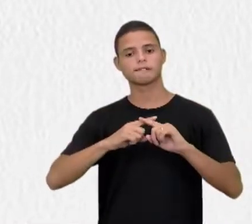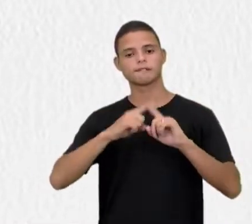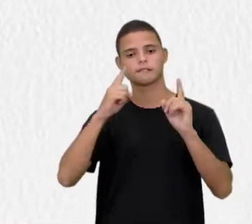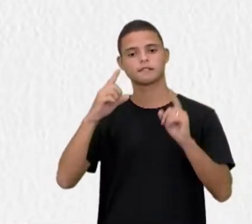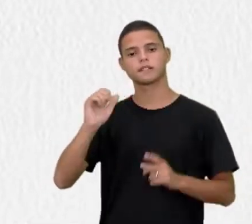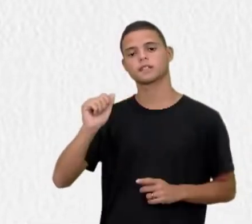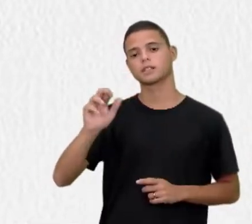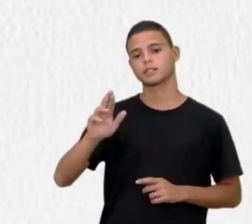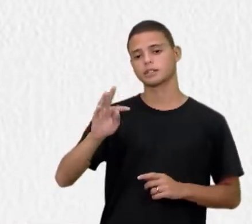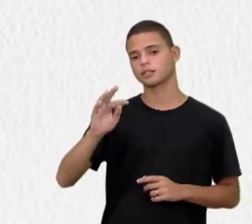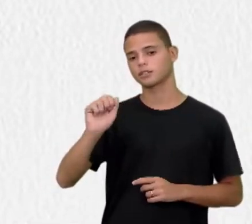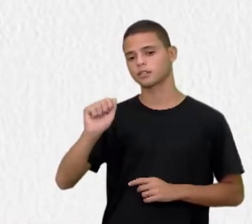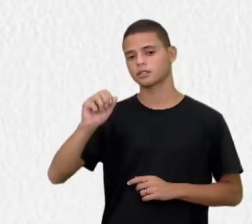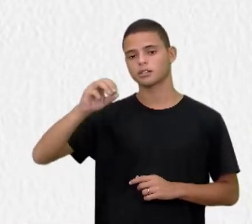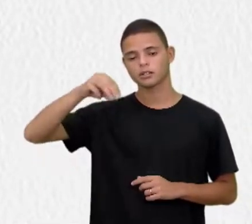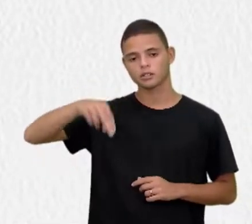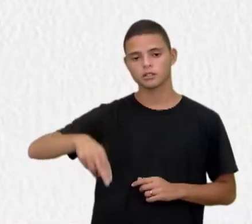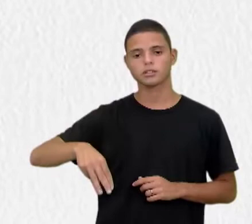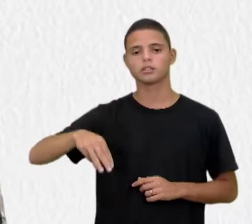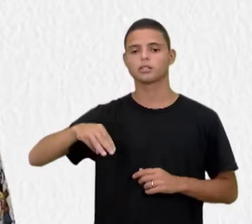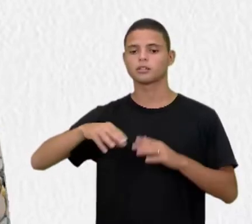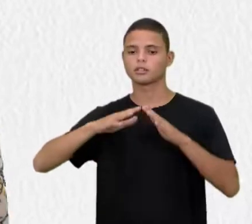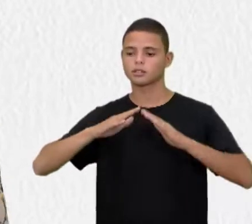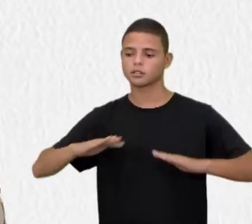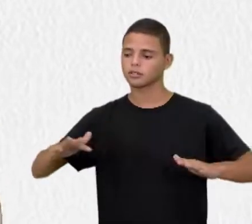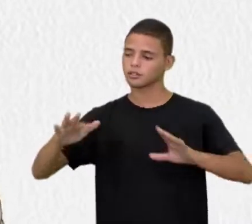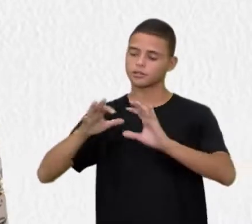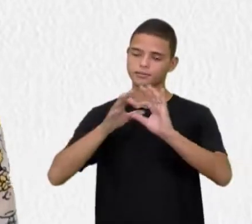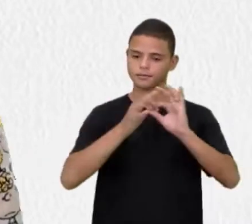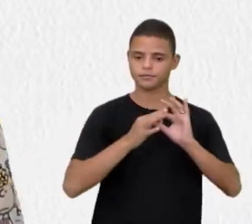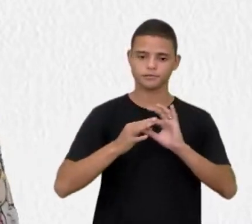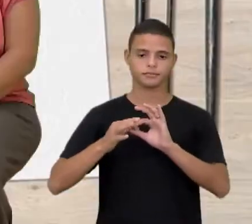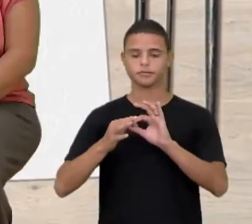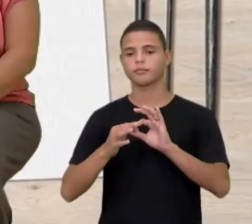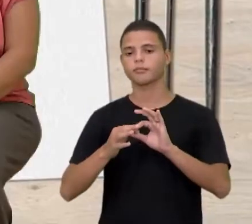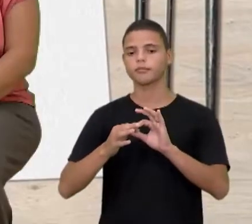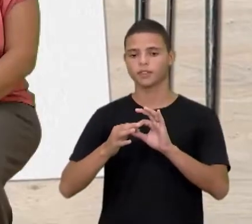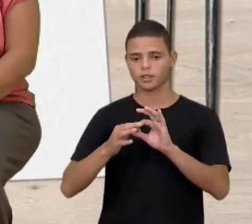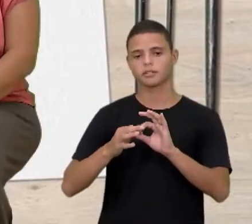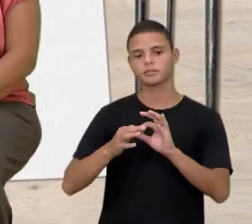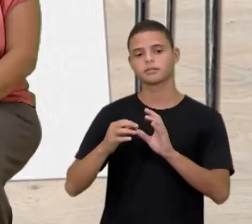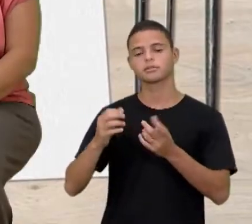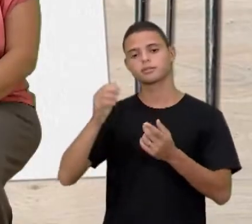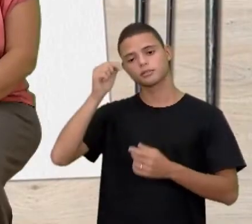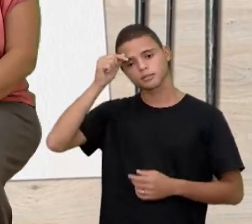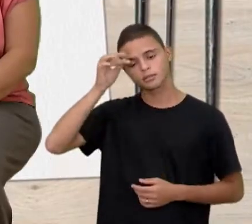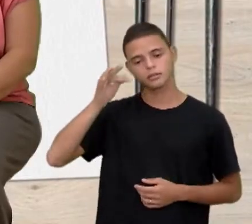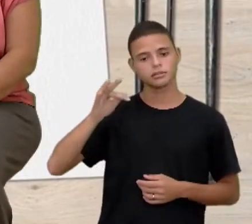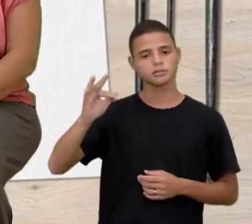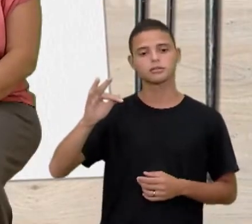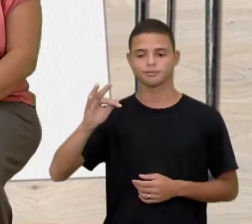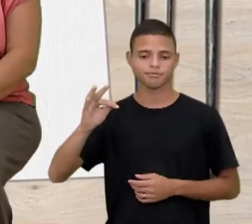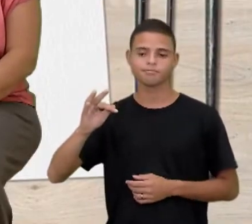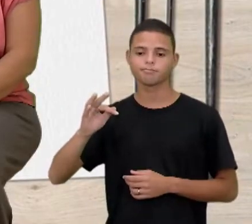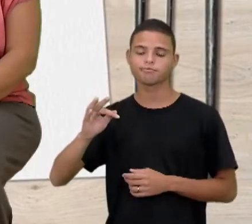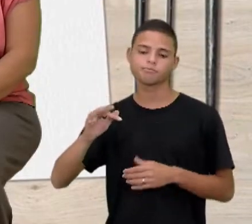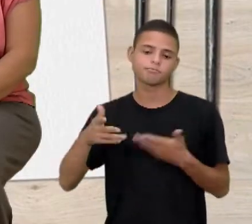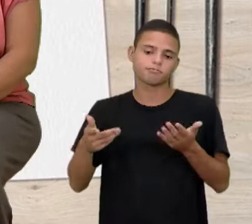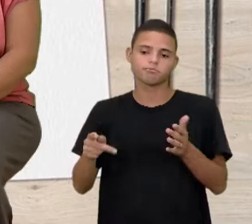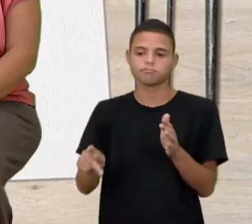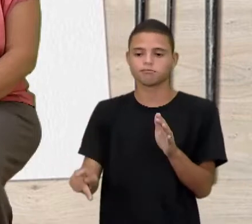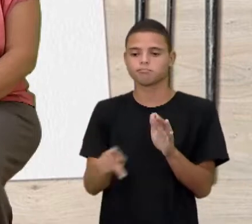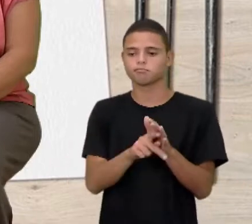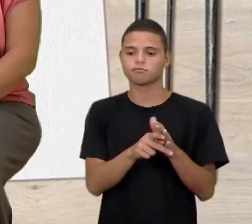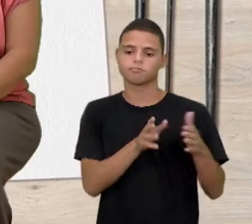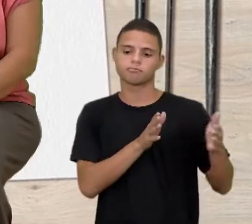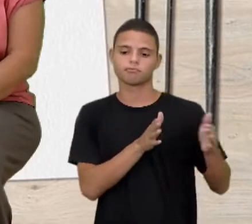ele é mais atemporal, ele está interligado a muito mais à filosofia do que ele traz na temática, do que ao recorte ali daquele